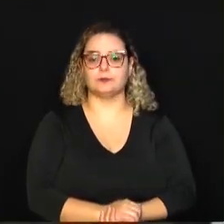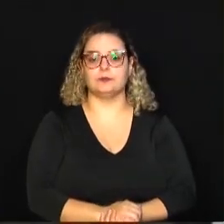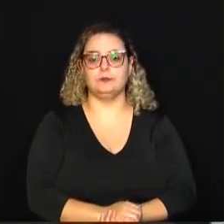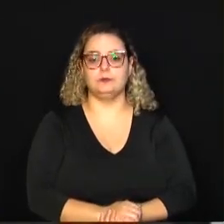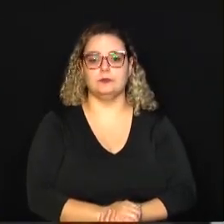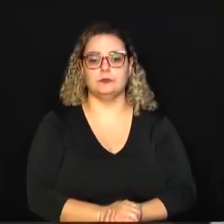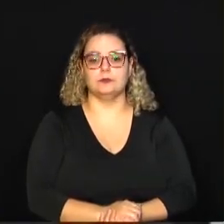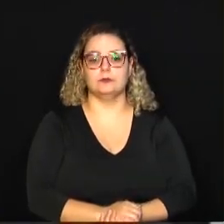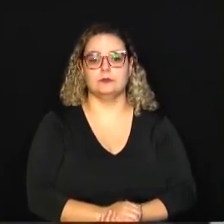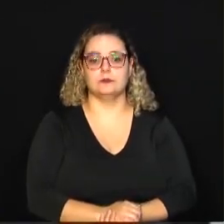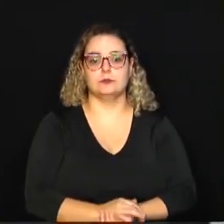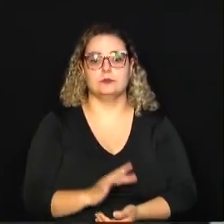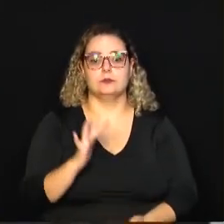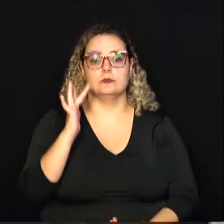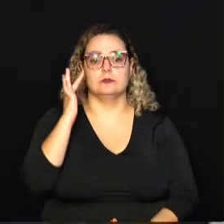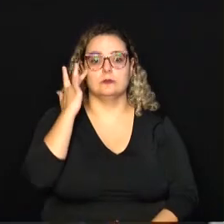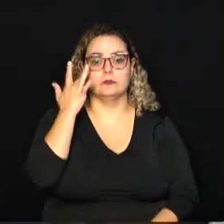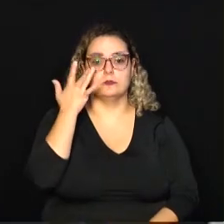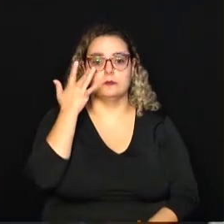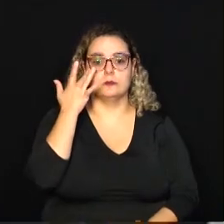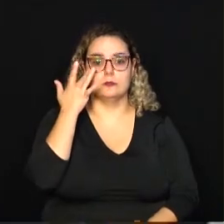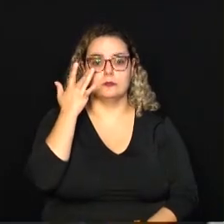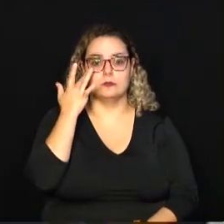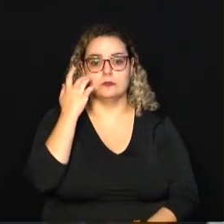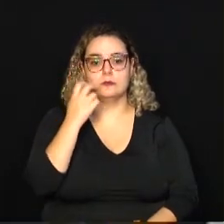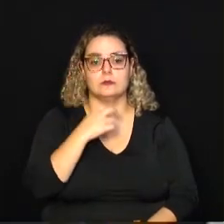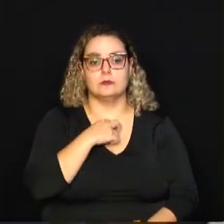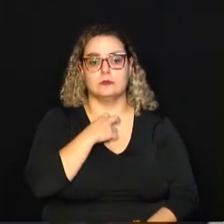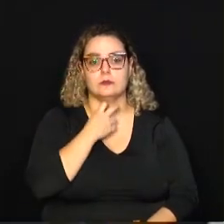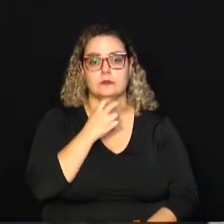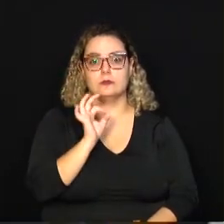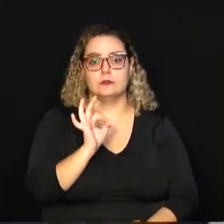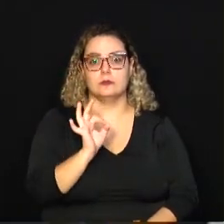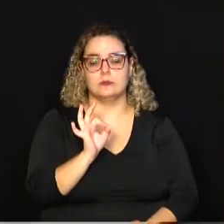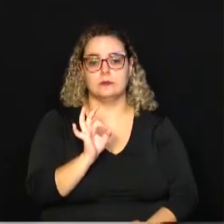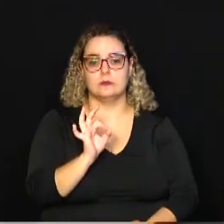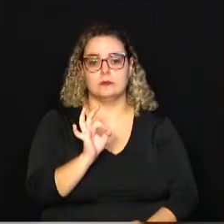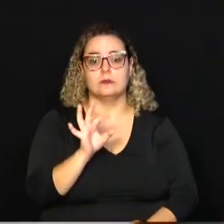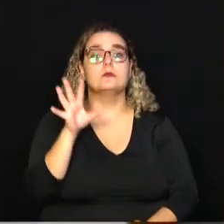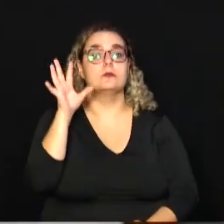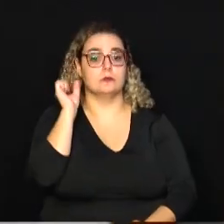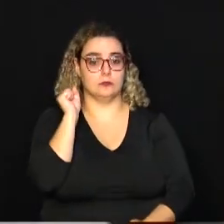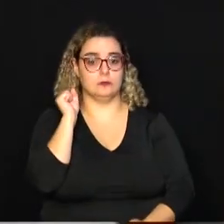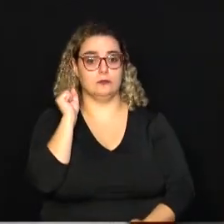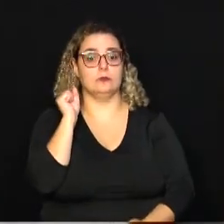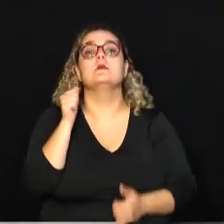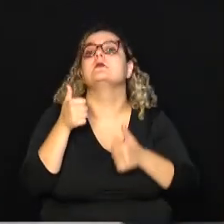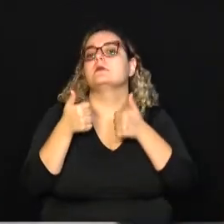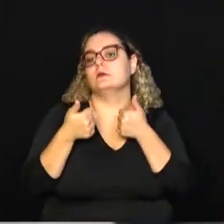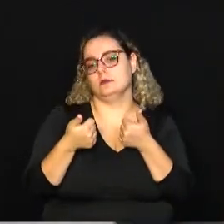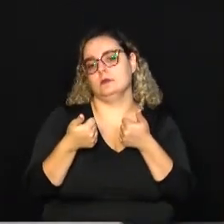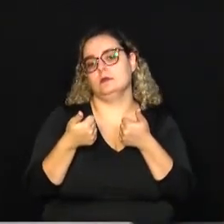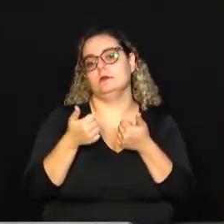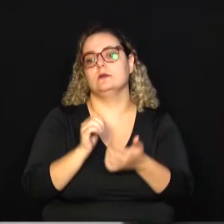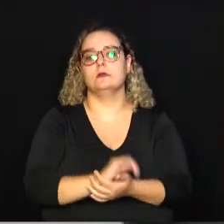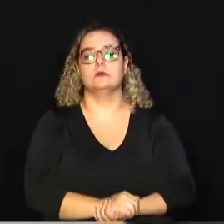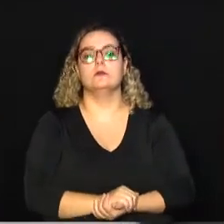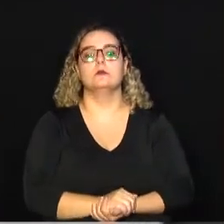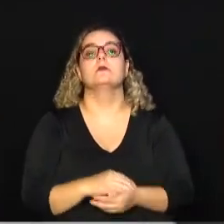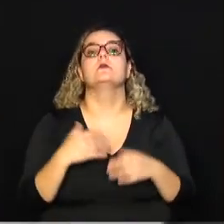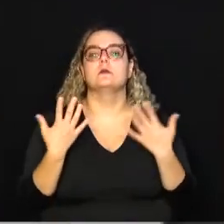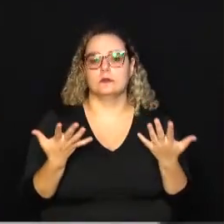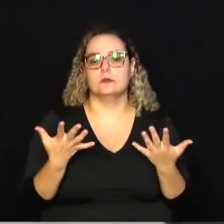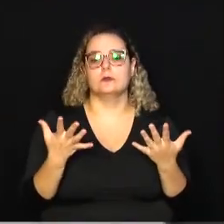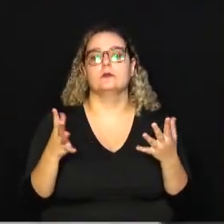Eu acho que o som do Pedro não está ativado, né? Vocês estão me ouvindo? Agora sim. Tá. Então, assim,